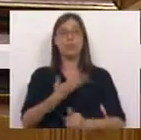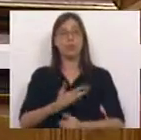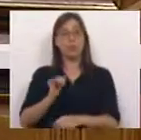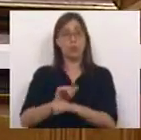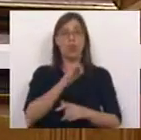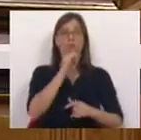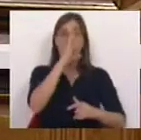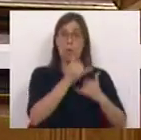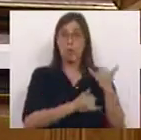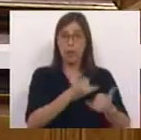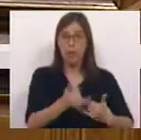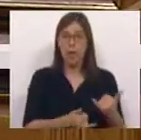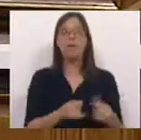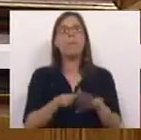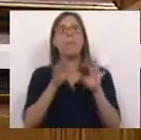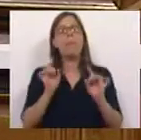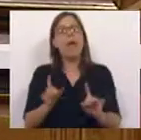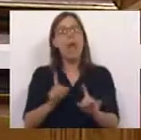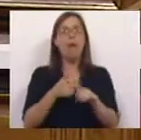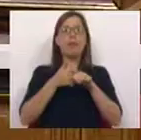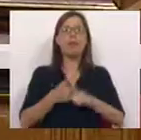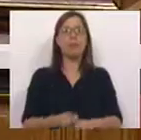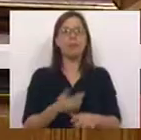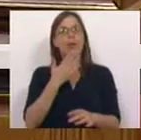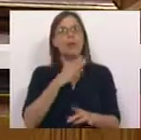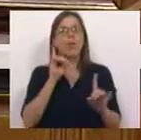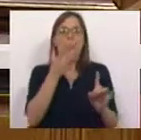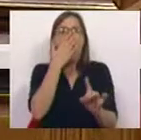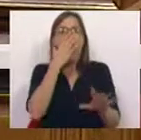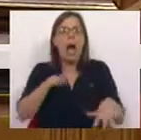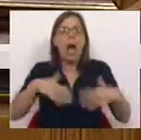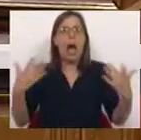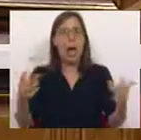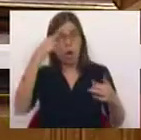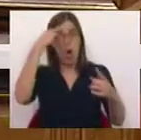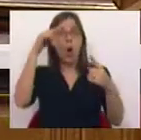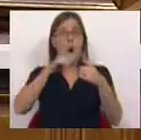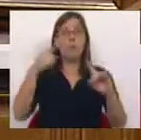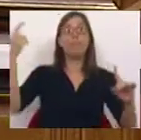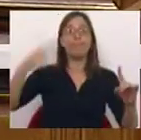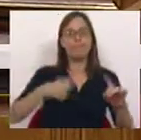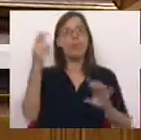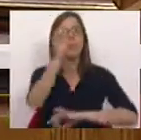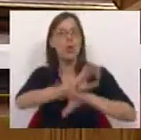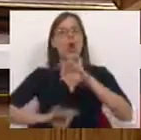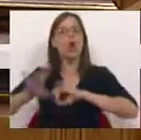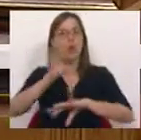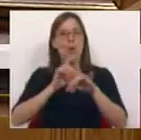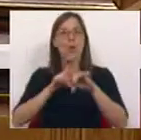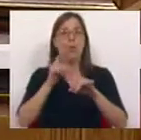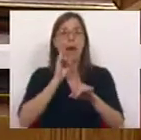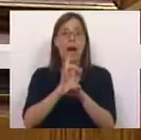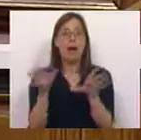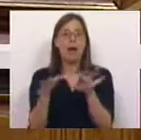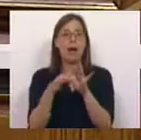cativações dos sucessivos governos, como forma de dar cumprimento, pelo menos aparente, aos objetivos impostos pela União Europeia relativamente à